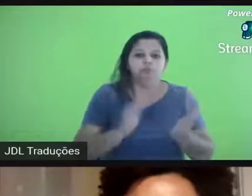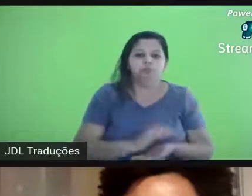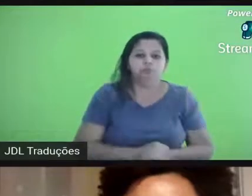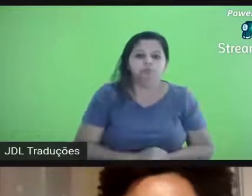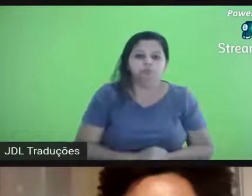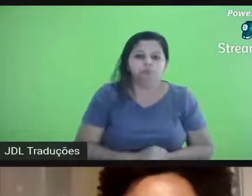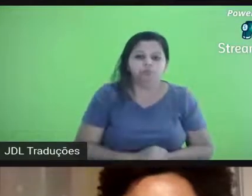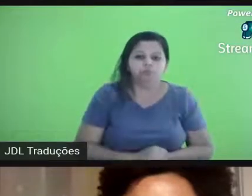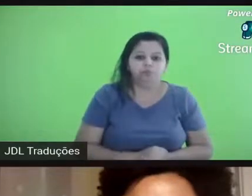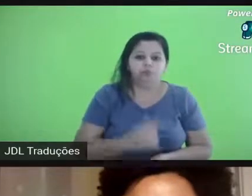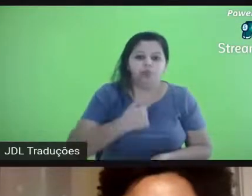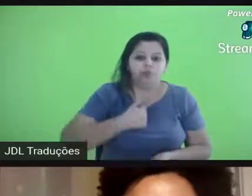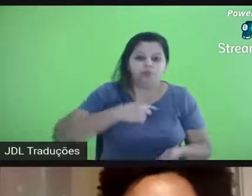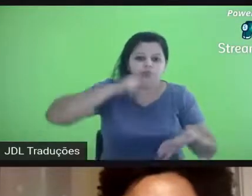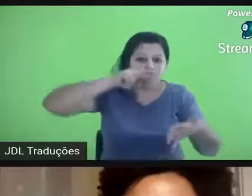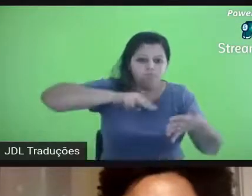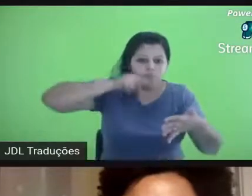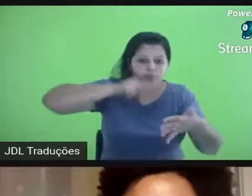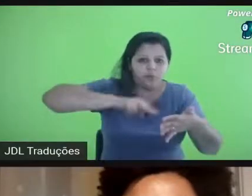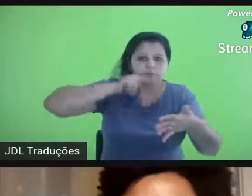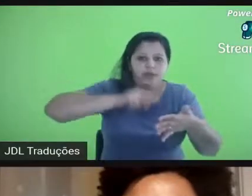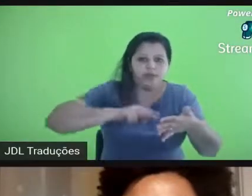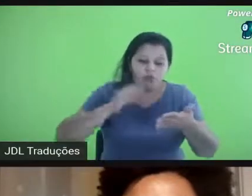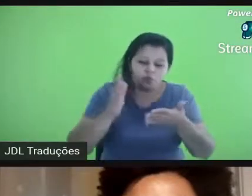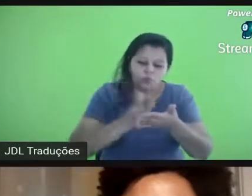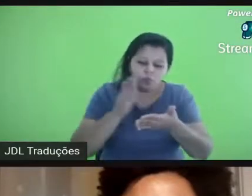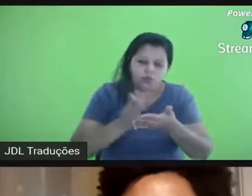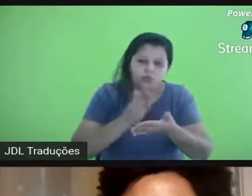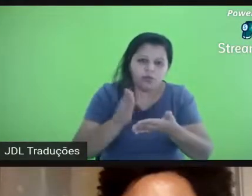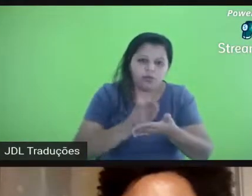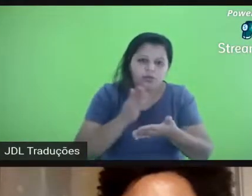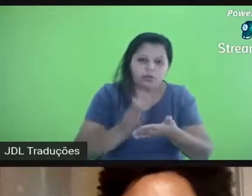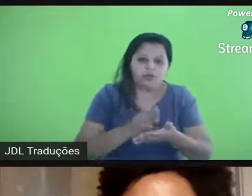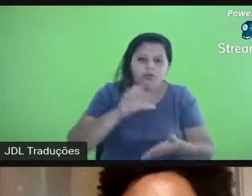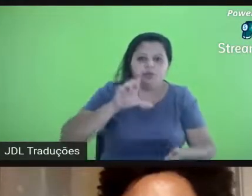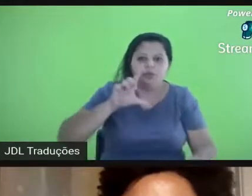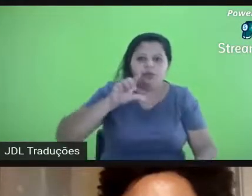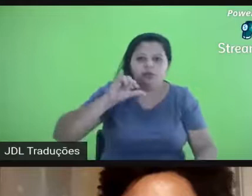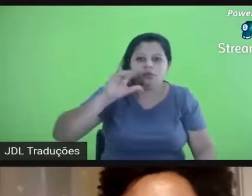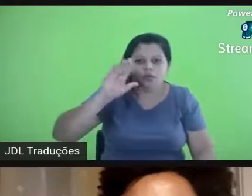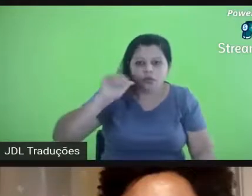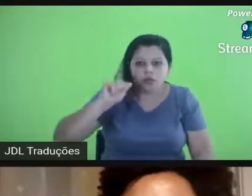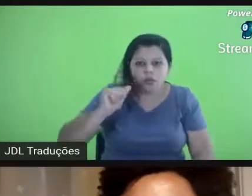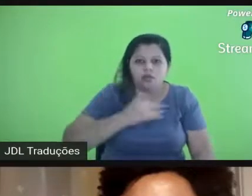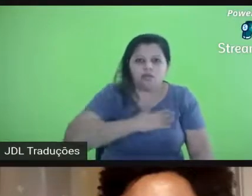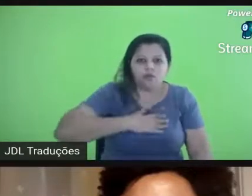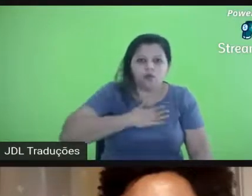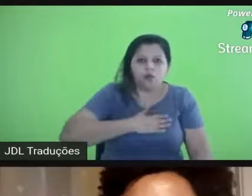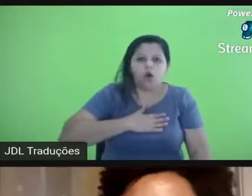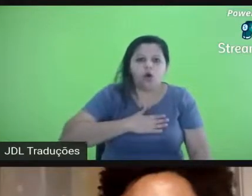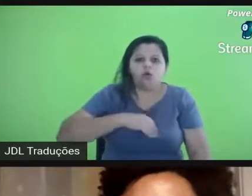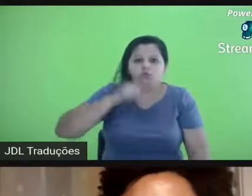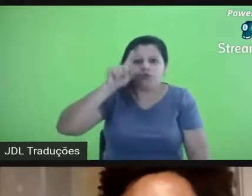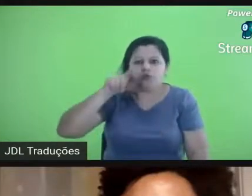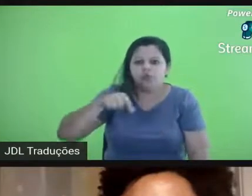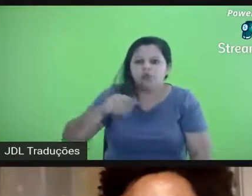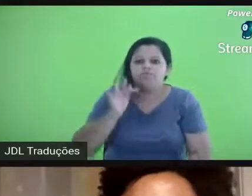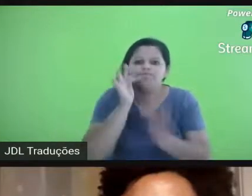Ultimamente eu estava lendo o livro da Lélia, estou sempre lendo esse livro que eu gosto, que é o Primavera para Rosas